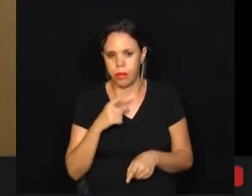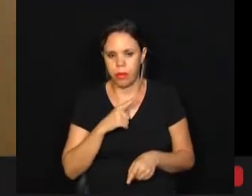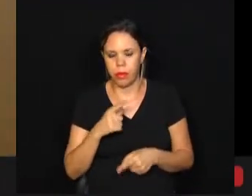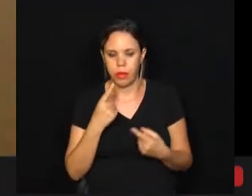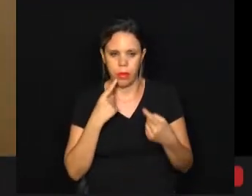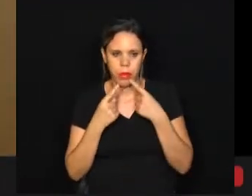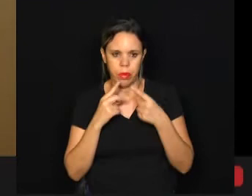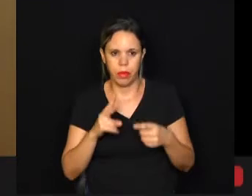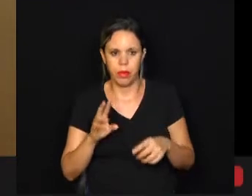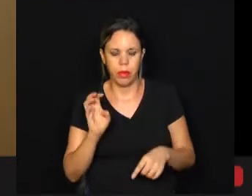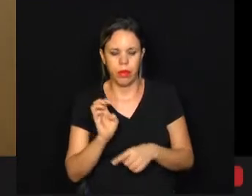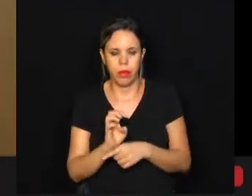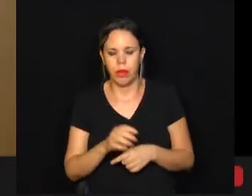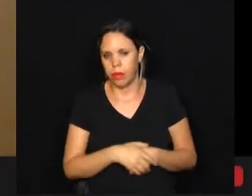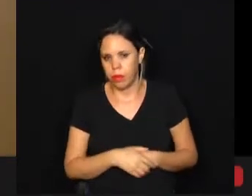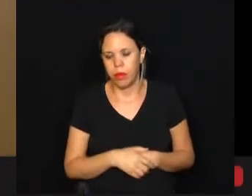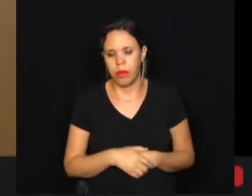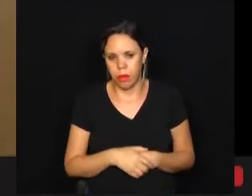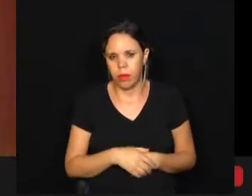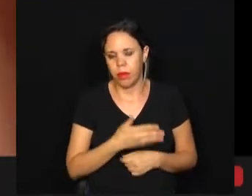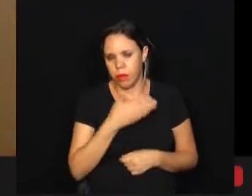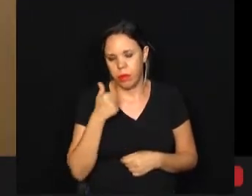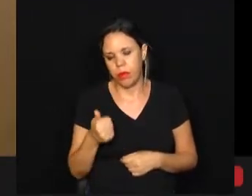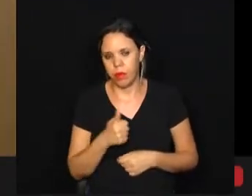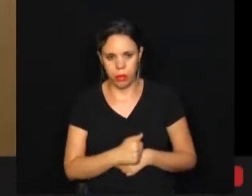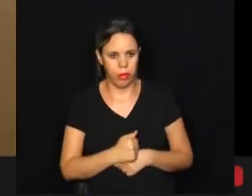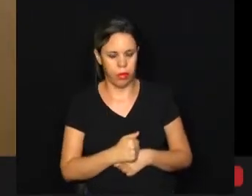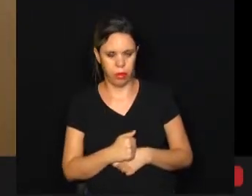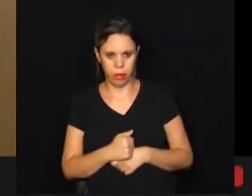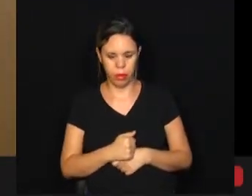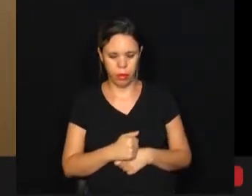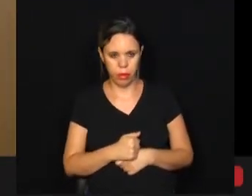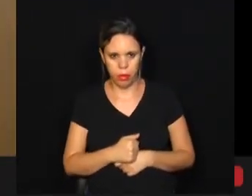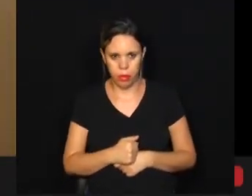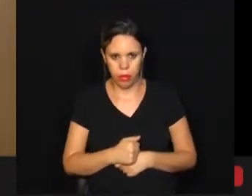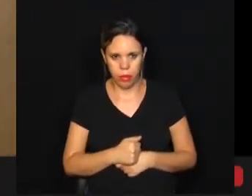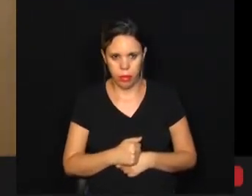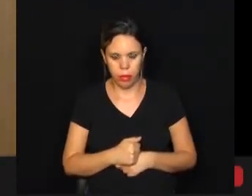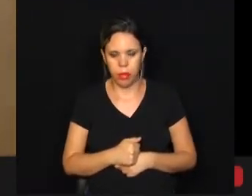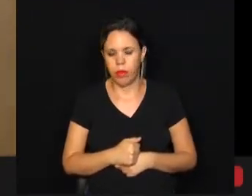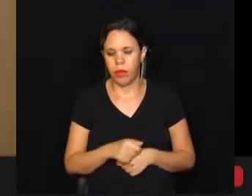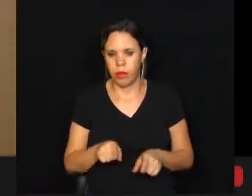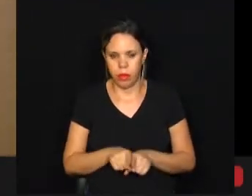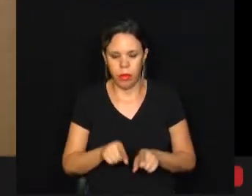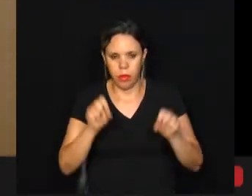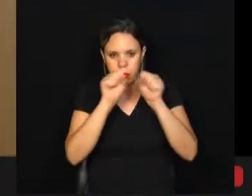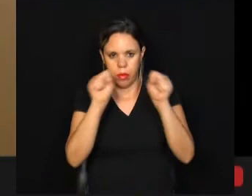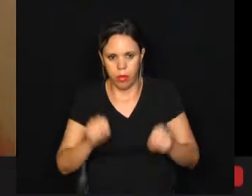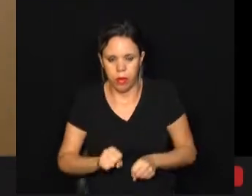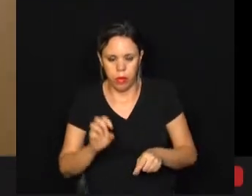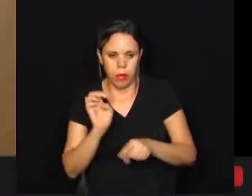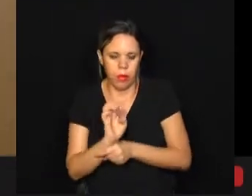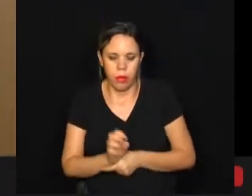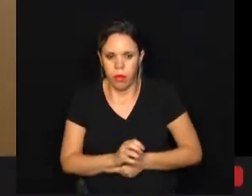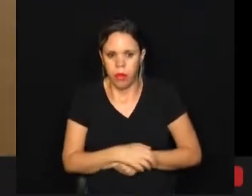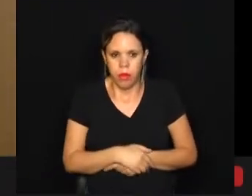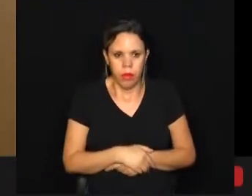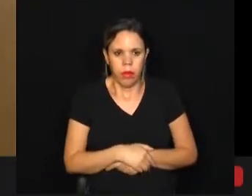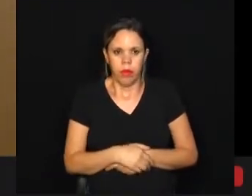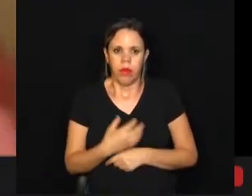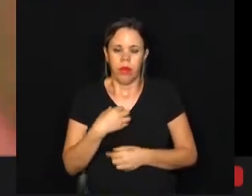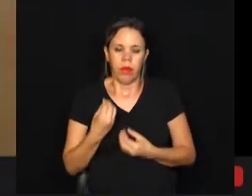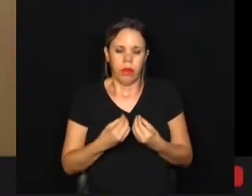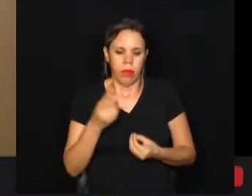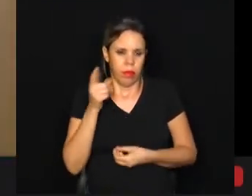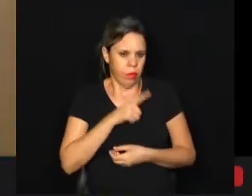com o Estado, então nós precisamos aprimorá-lo, para a instauração também do sistema estadual. Desta maneira, a gente vai